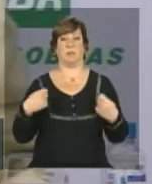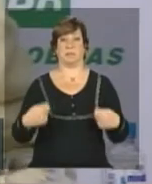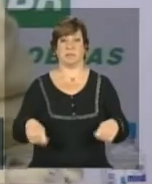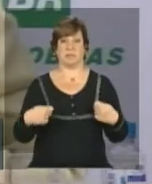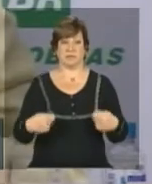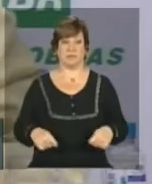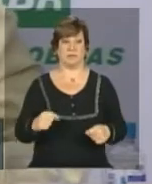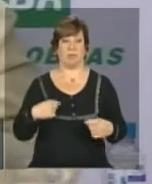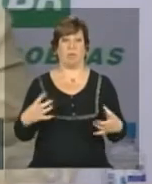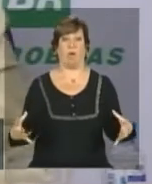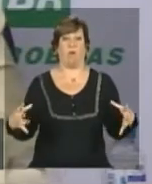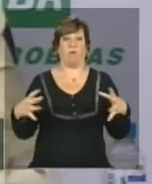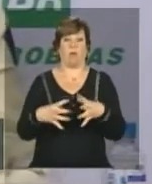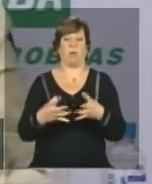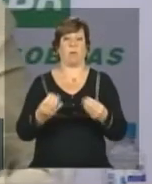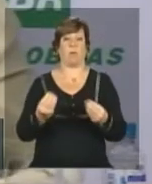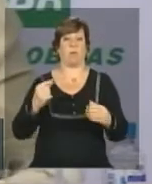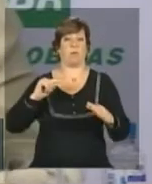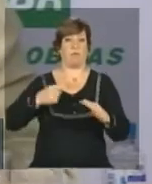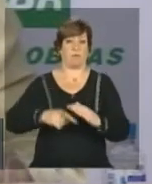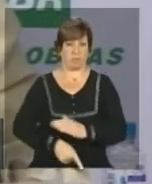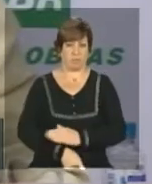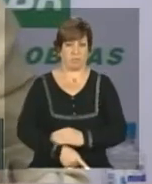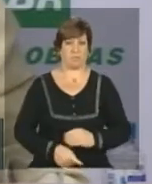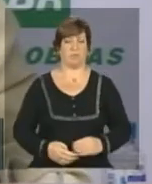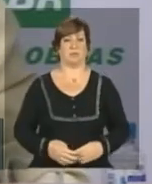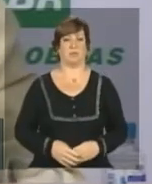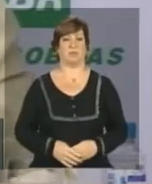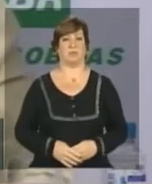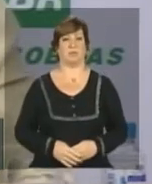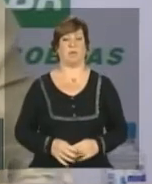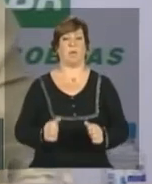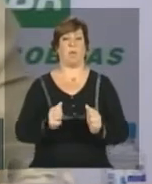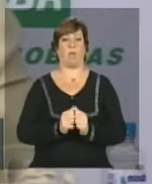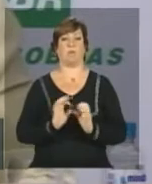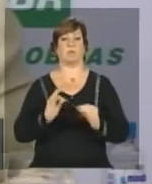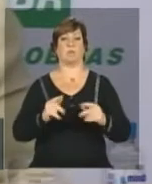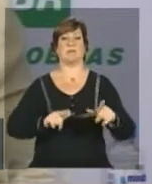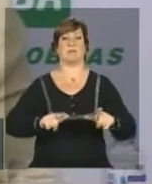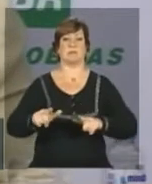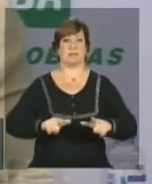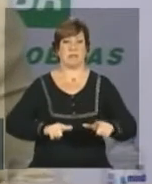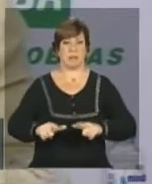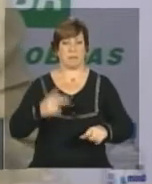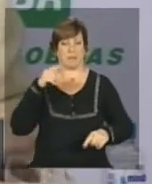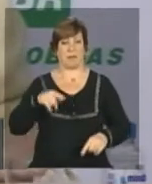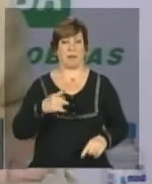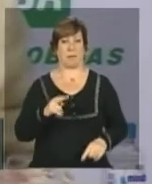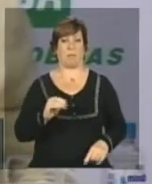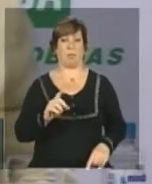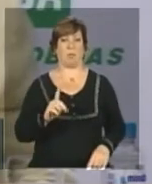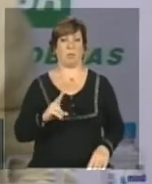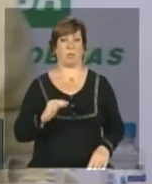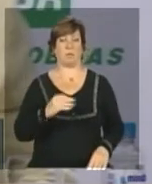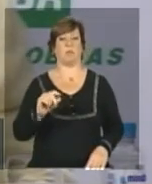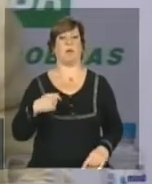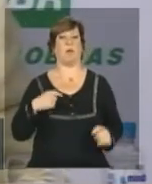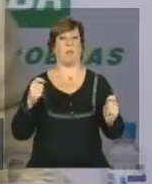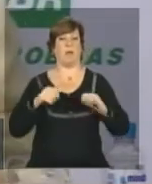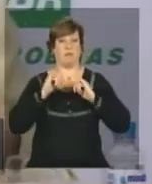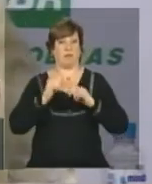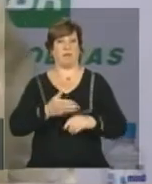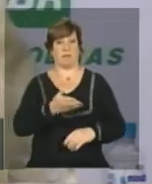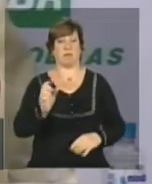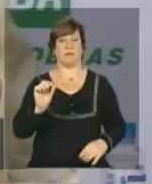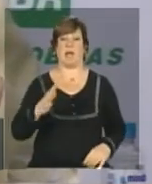eu tenho que me envolver muito intensamente com as atividades de exploração e produção. Posso adiantar para vocês que